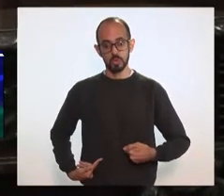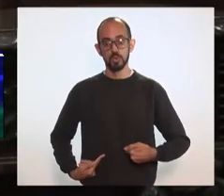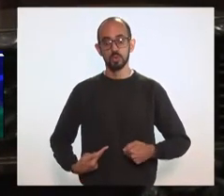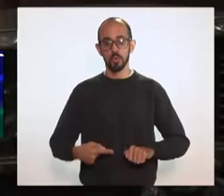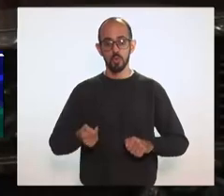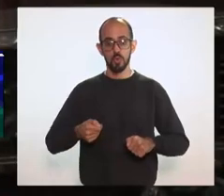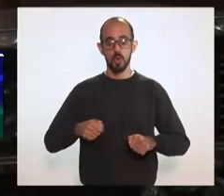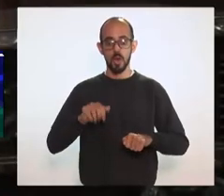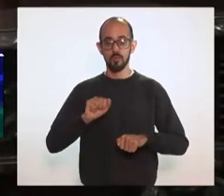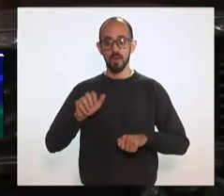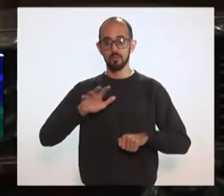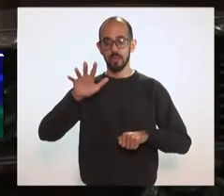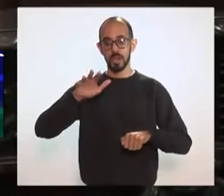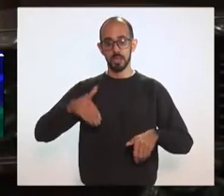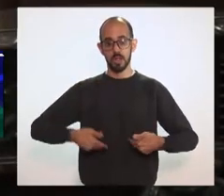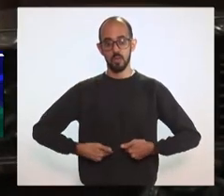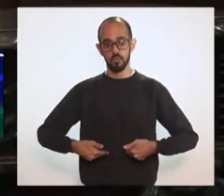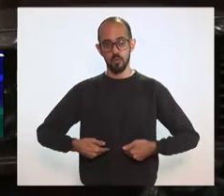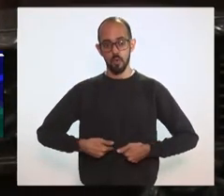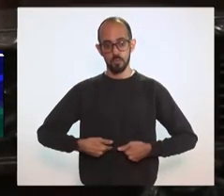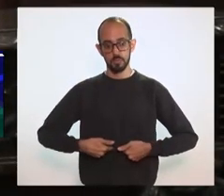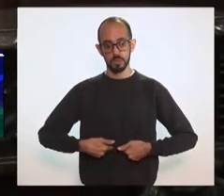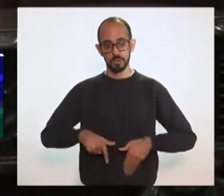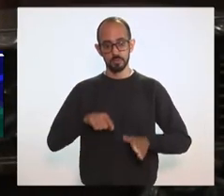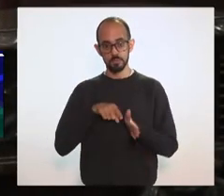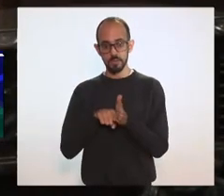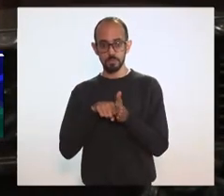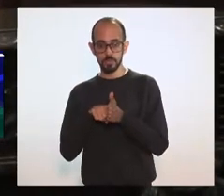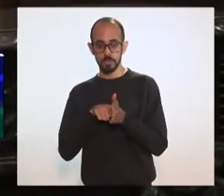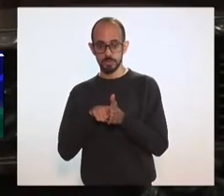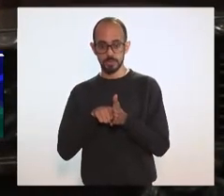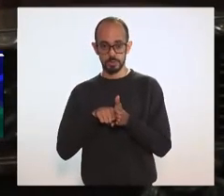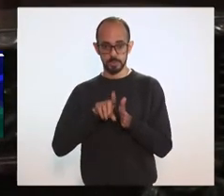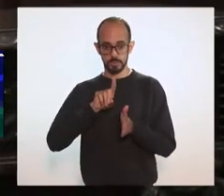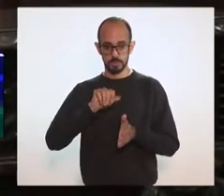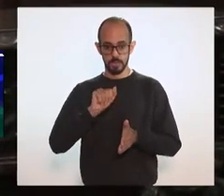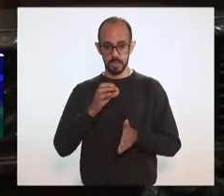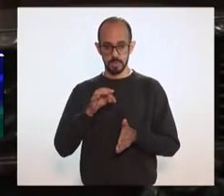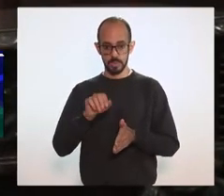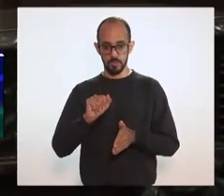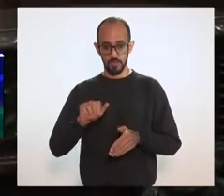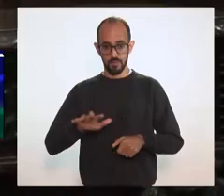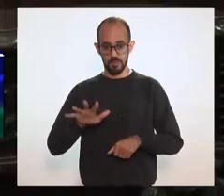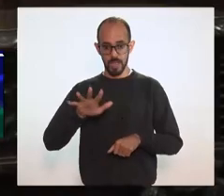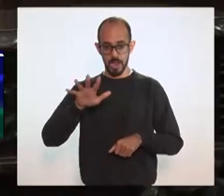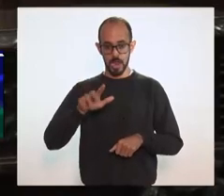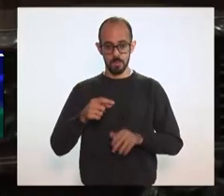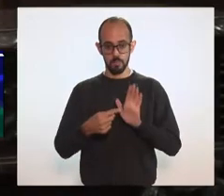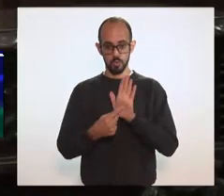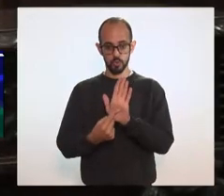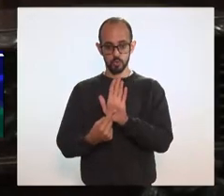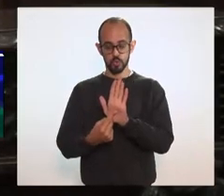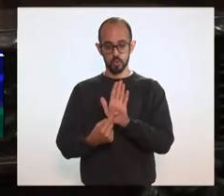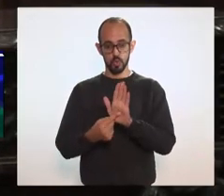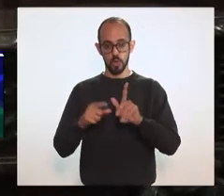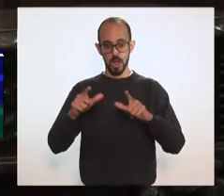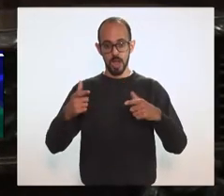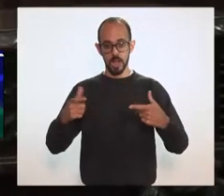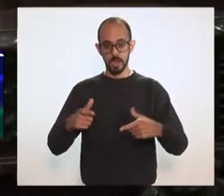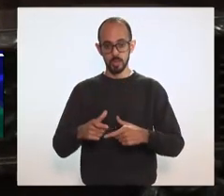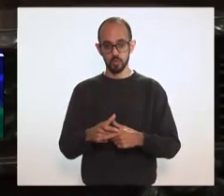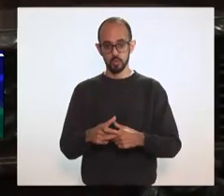passando fome. Uma pesquisa do Data Favela mostrou a redução do processo